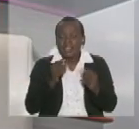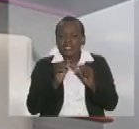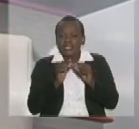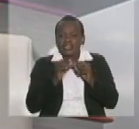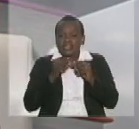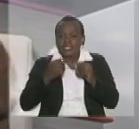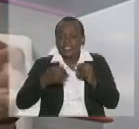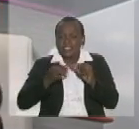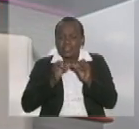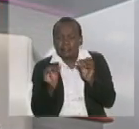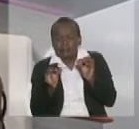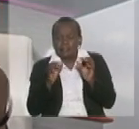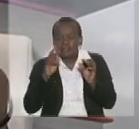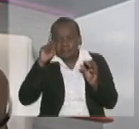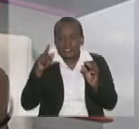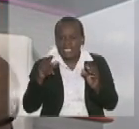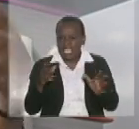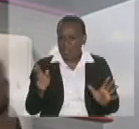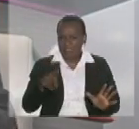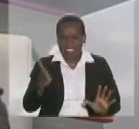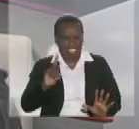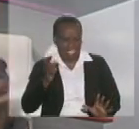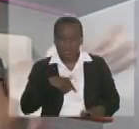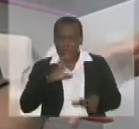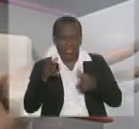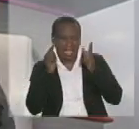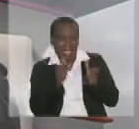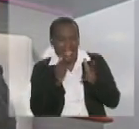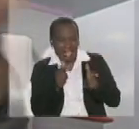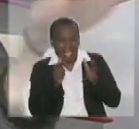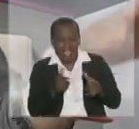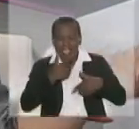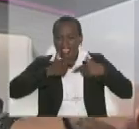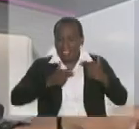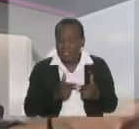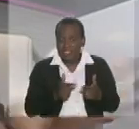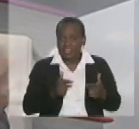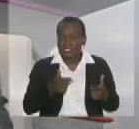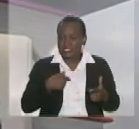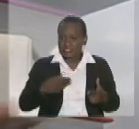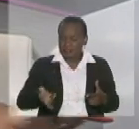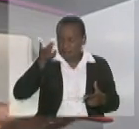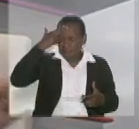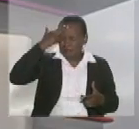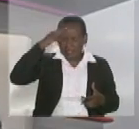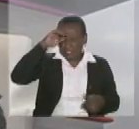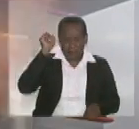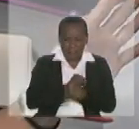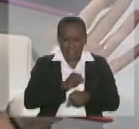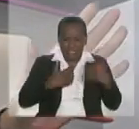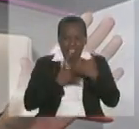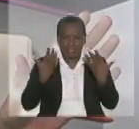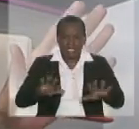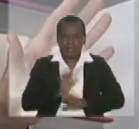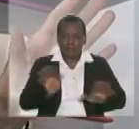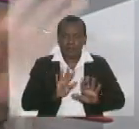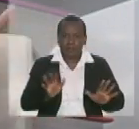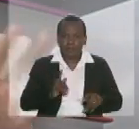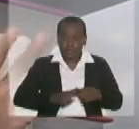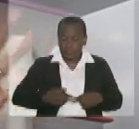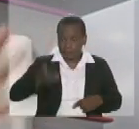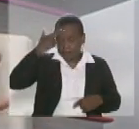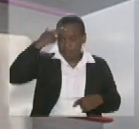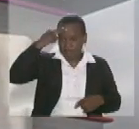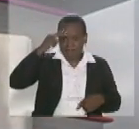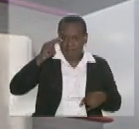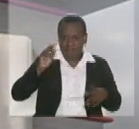cantar, tipo, na segunda nota eu dei uma desafinada, professor. Ih, não, me zoaram, assim, a turma toda me zoou. Dali eu acho que eu parei de cantar, sabe? Porque foi uma